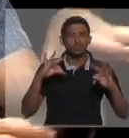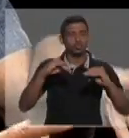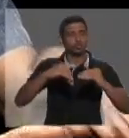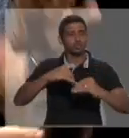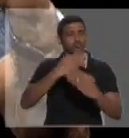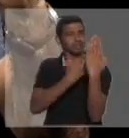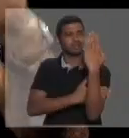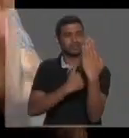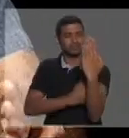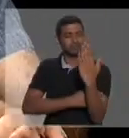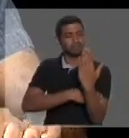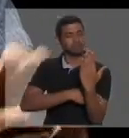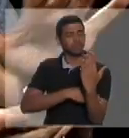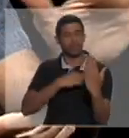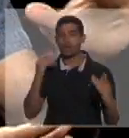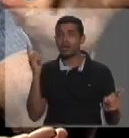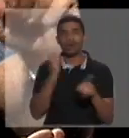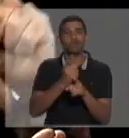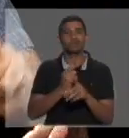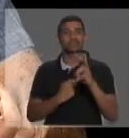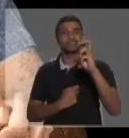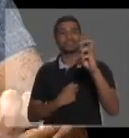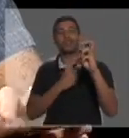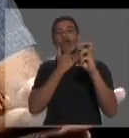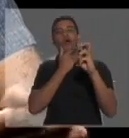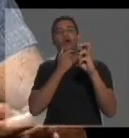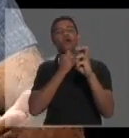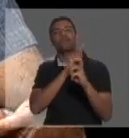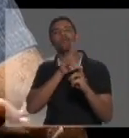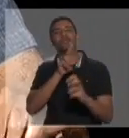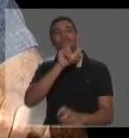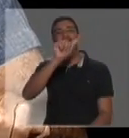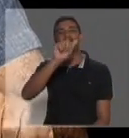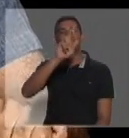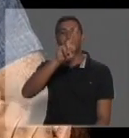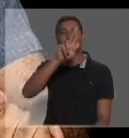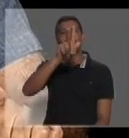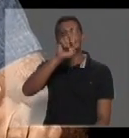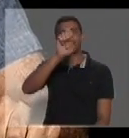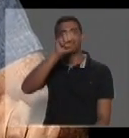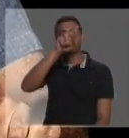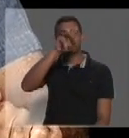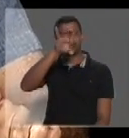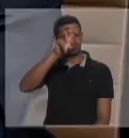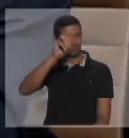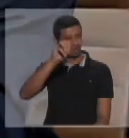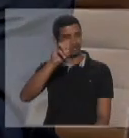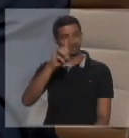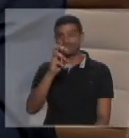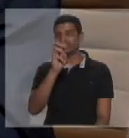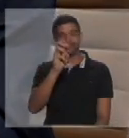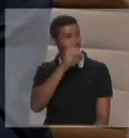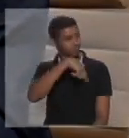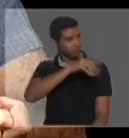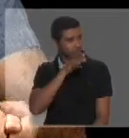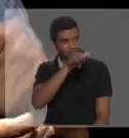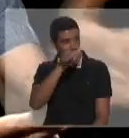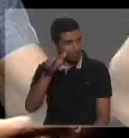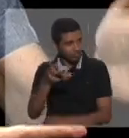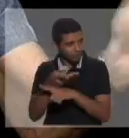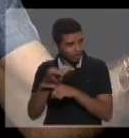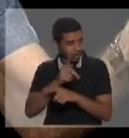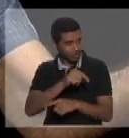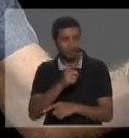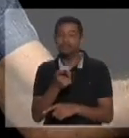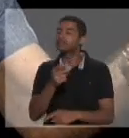todos os arquivos da Marinha, até que achou 5 Argemiros dos Santos. Aí vocês foram atrás dos 5? Dos 5.